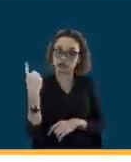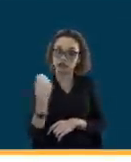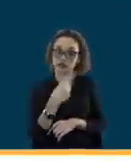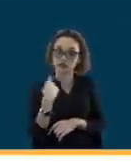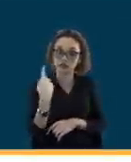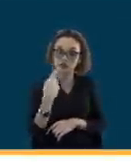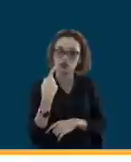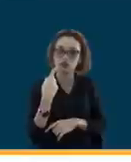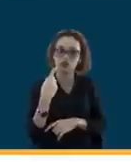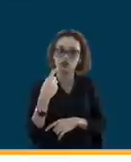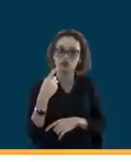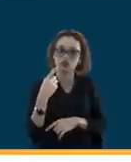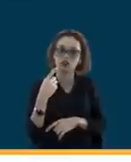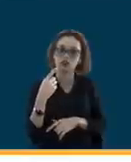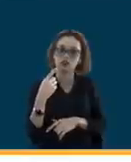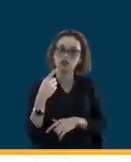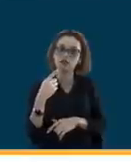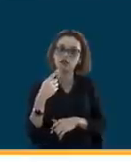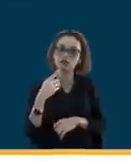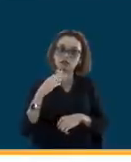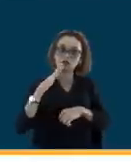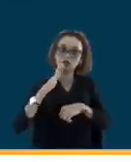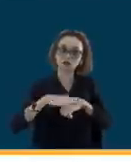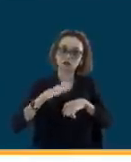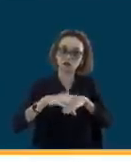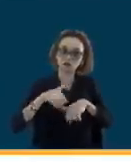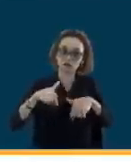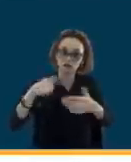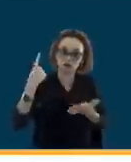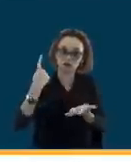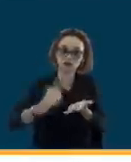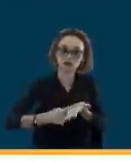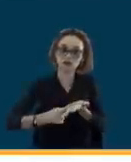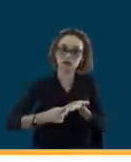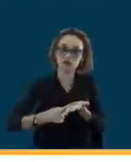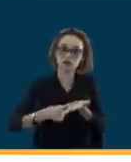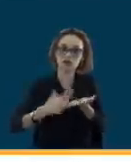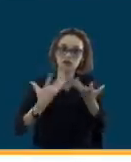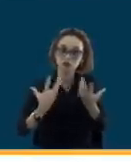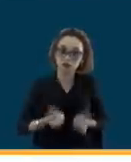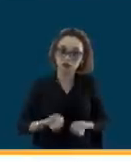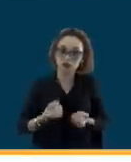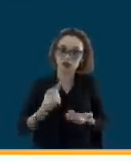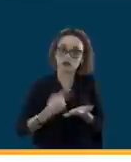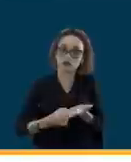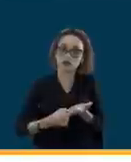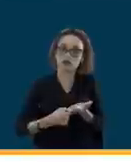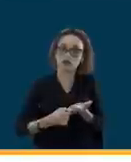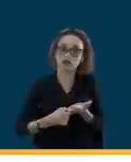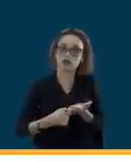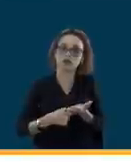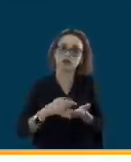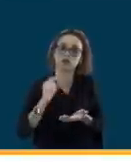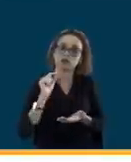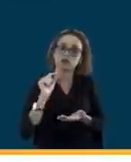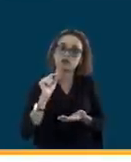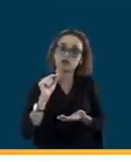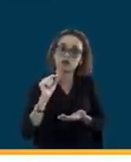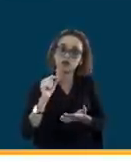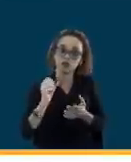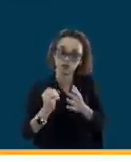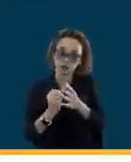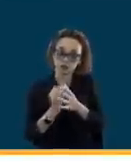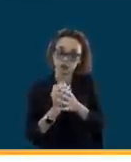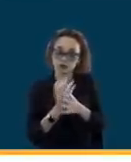assumirmos essa tarefa, assumirmos para nós a tarefa de fazermos emergir um